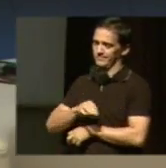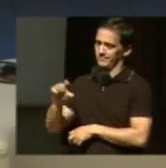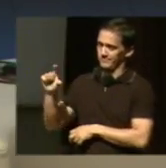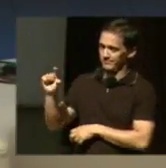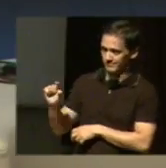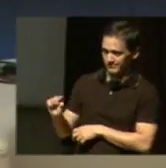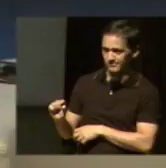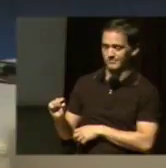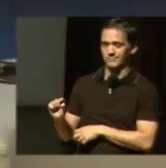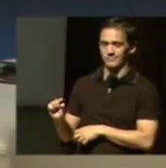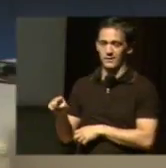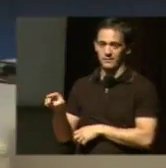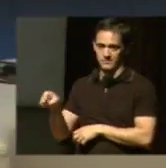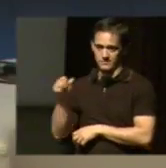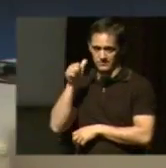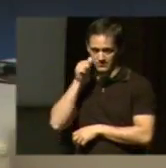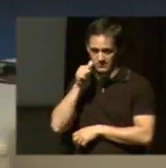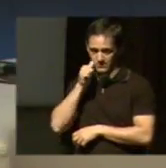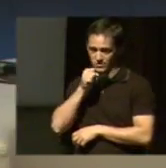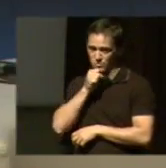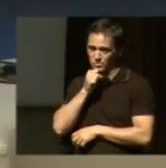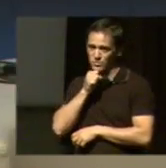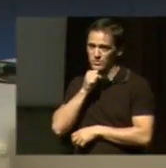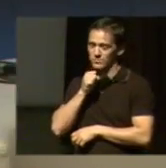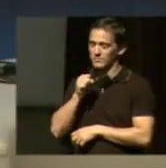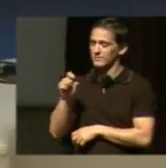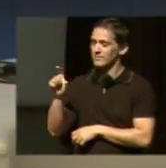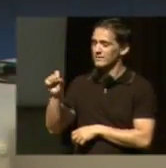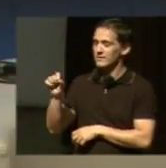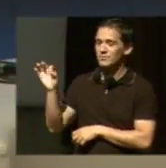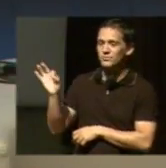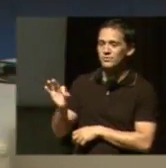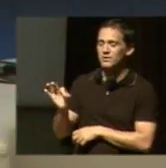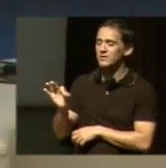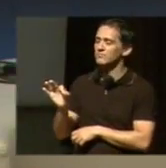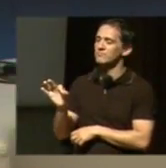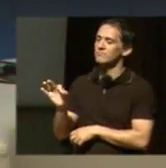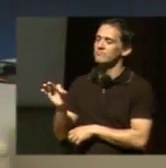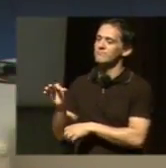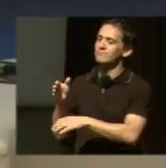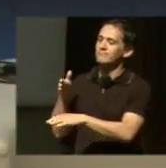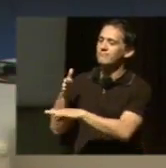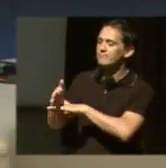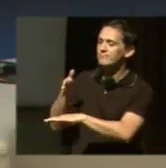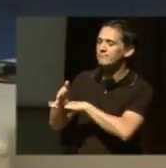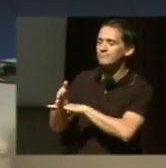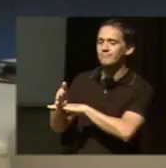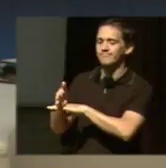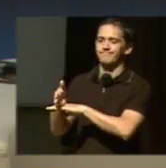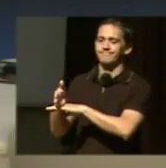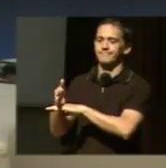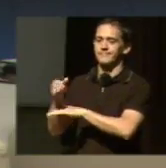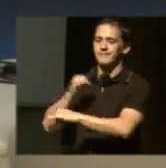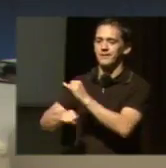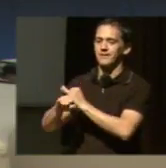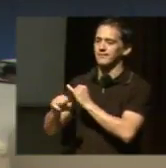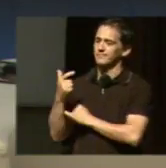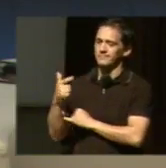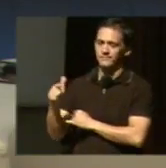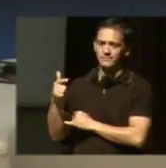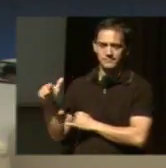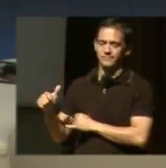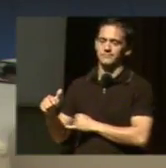esta senhora estava menos que 10% presente na internet. E nós sabemos muito bem que nós temos no Brasil